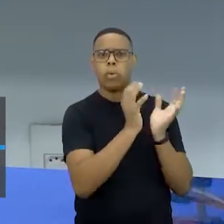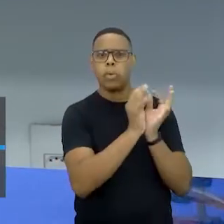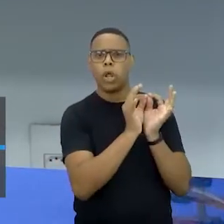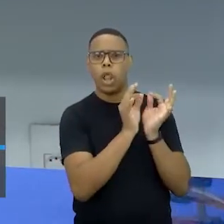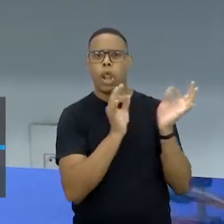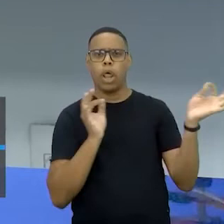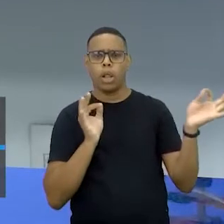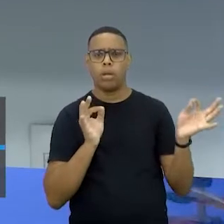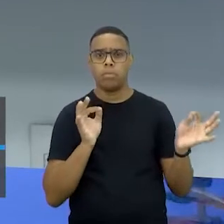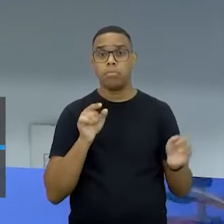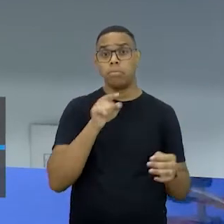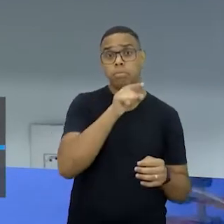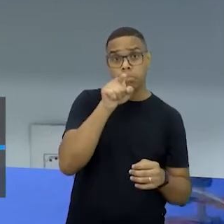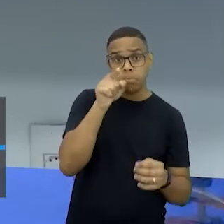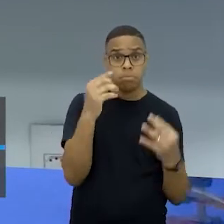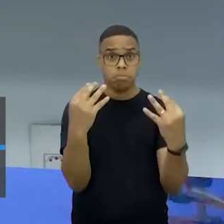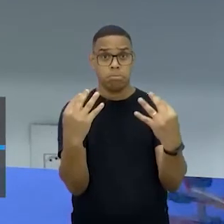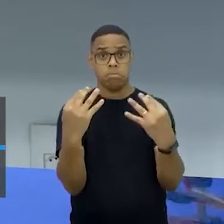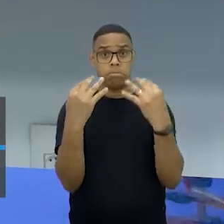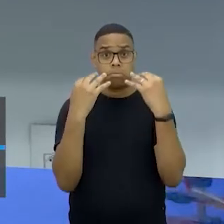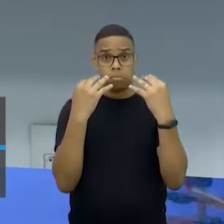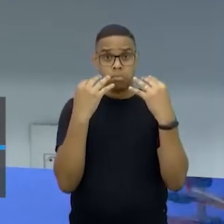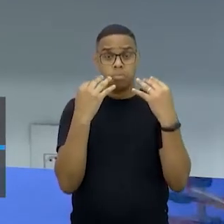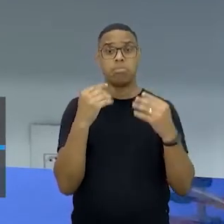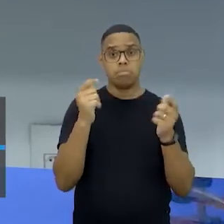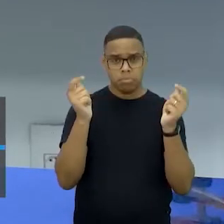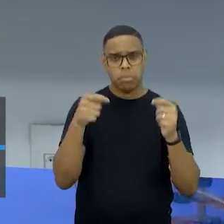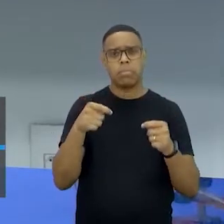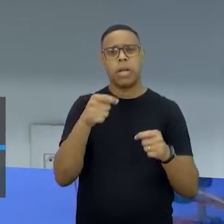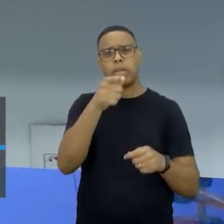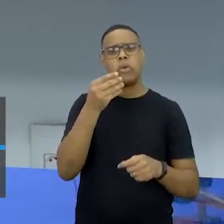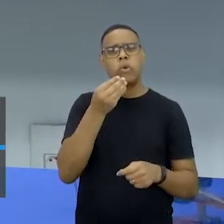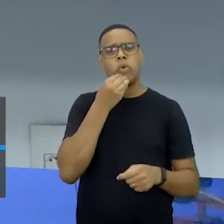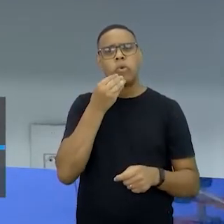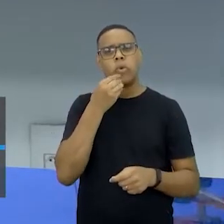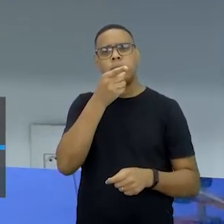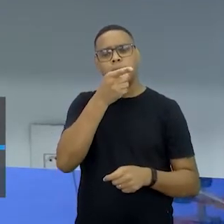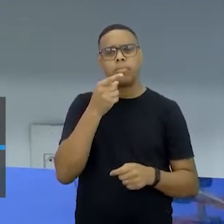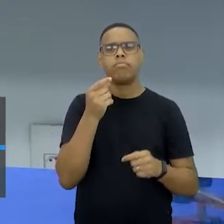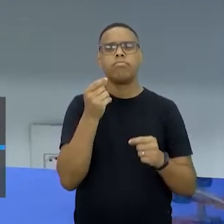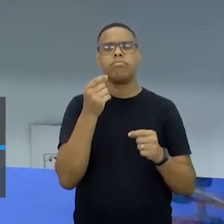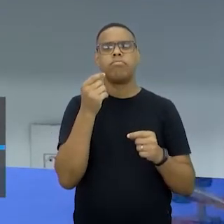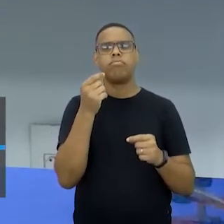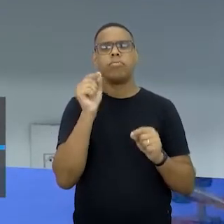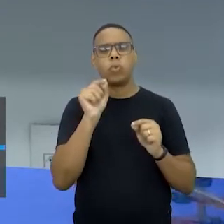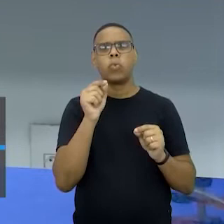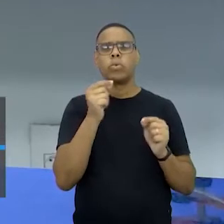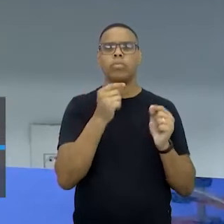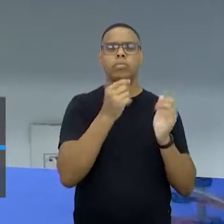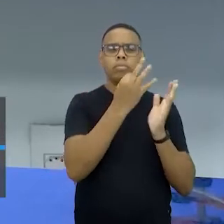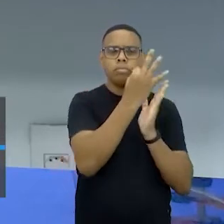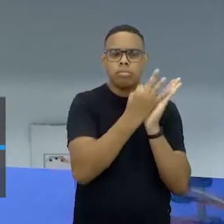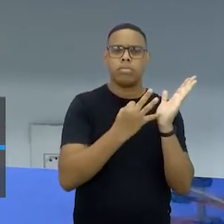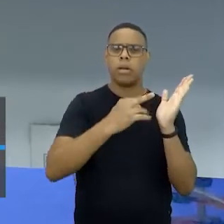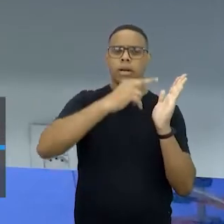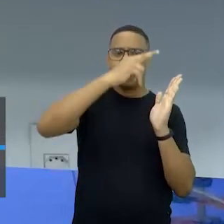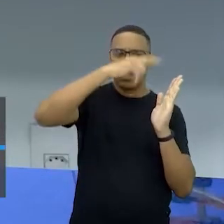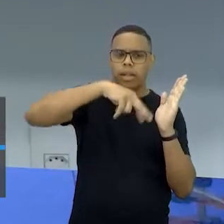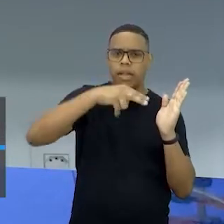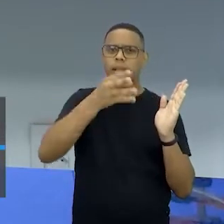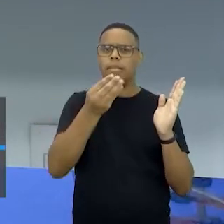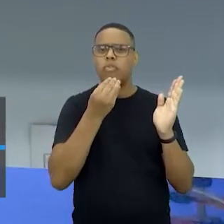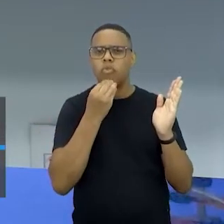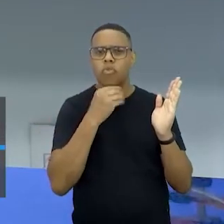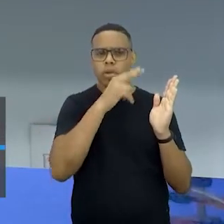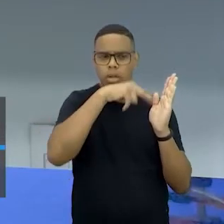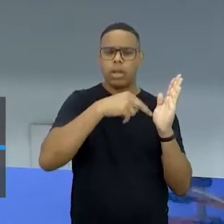então para vocês que estão aí nos acompanhando vale a pena vocês ficarem atentos né e lerem aí